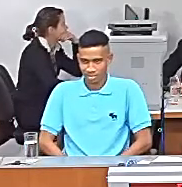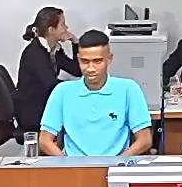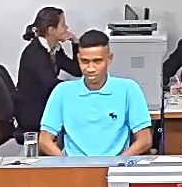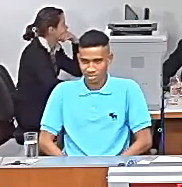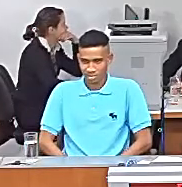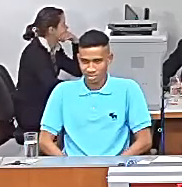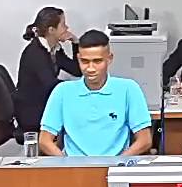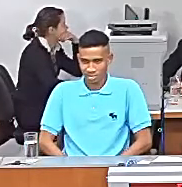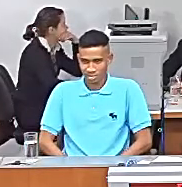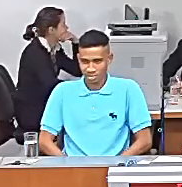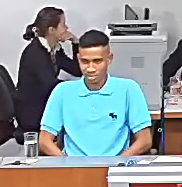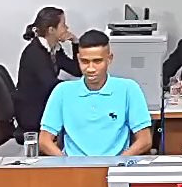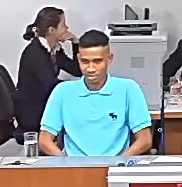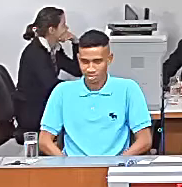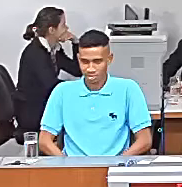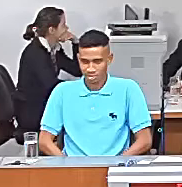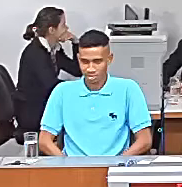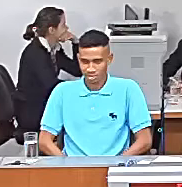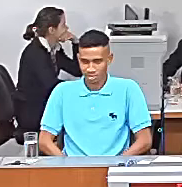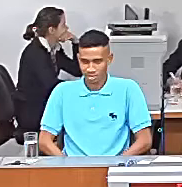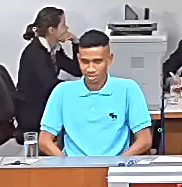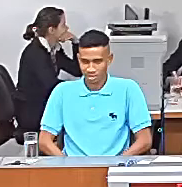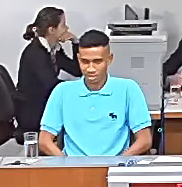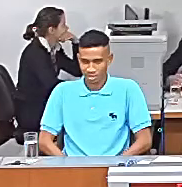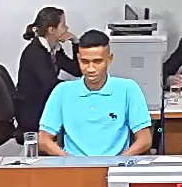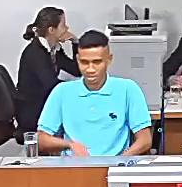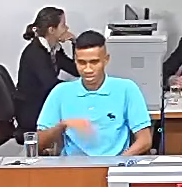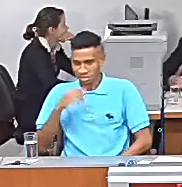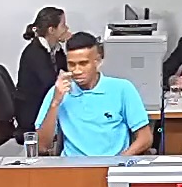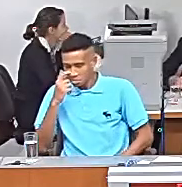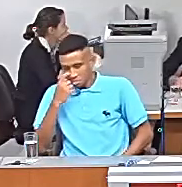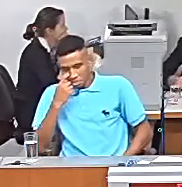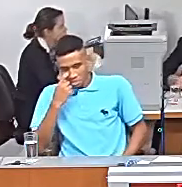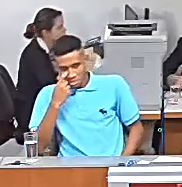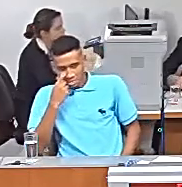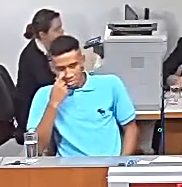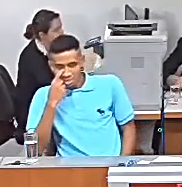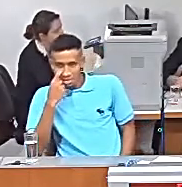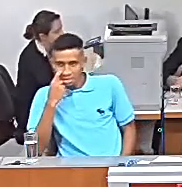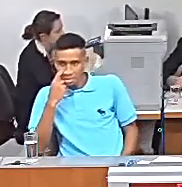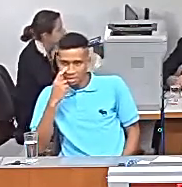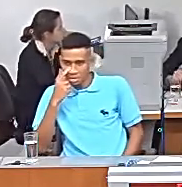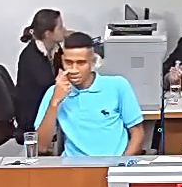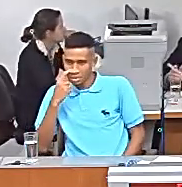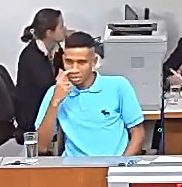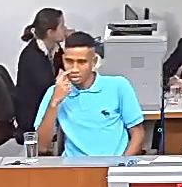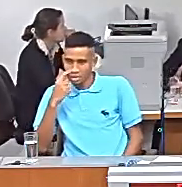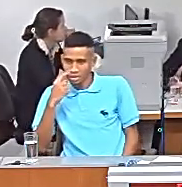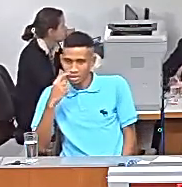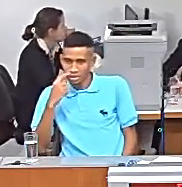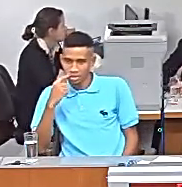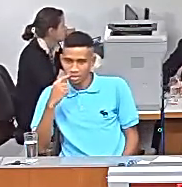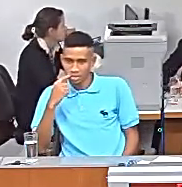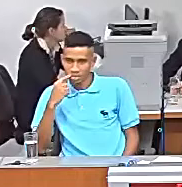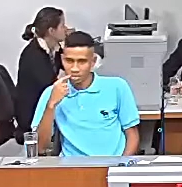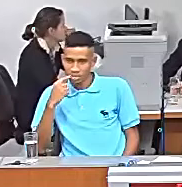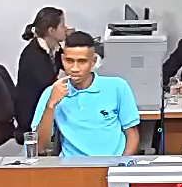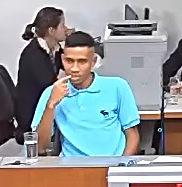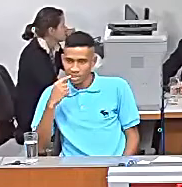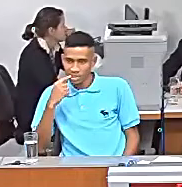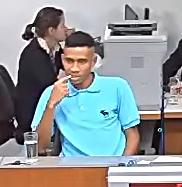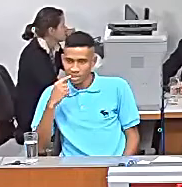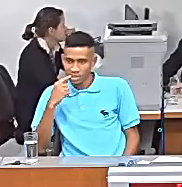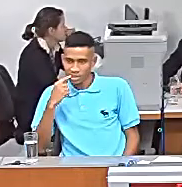chamam professor de apoio não tem a mínima condição de oferecer àquela pessoa o carinho, a atenção